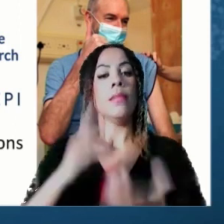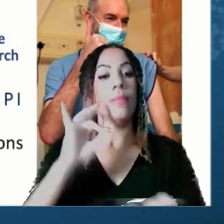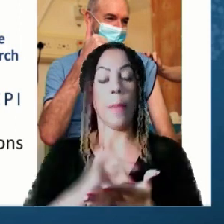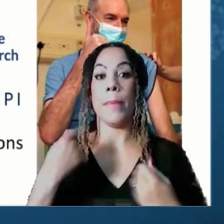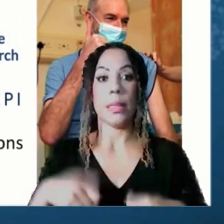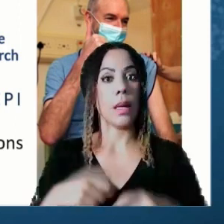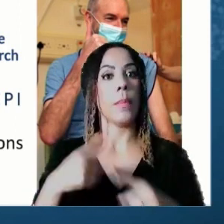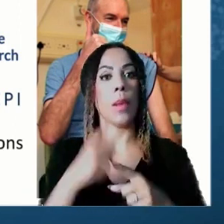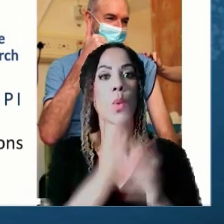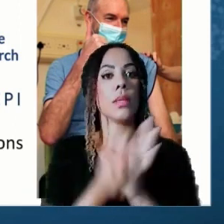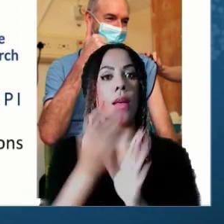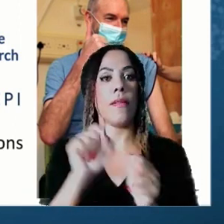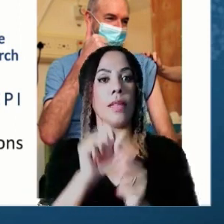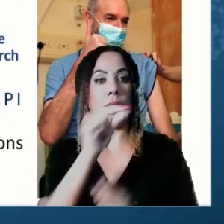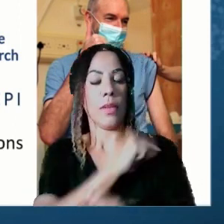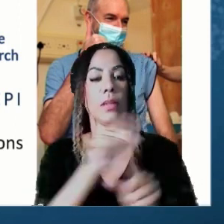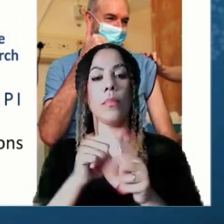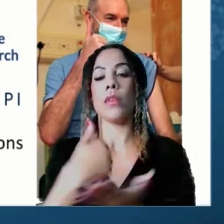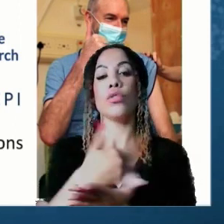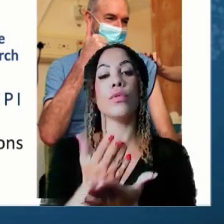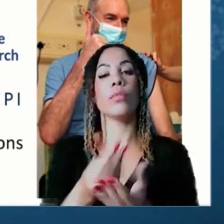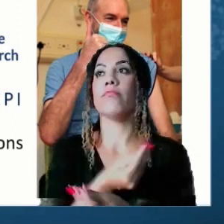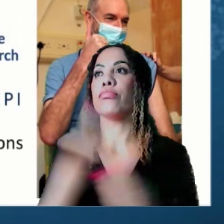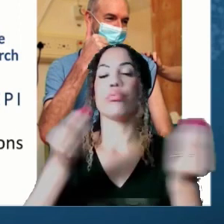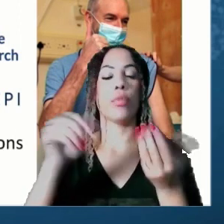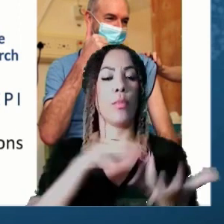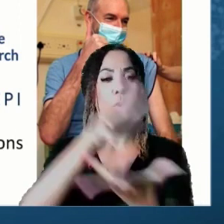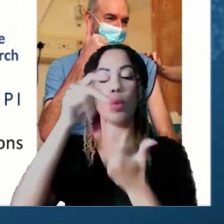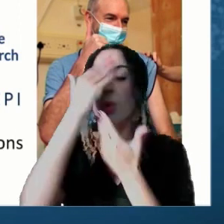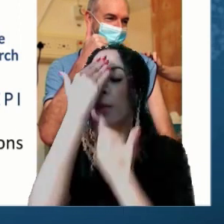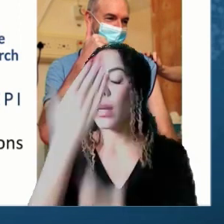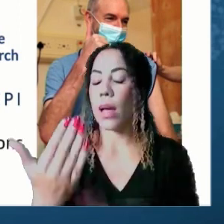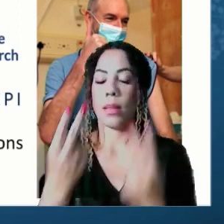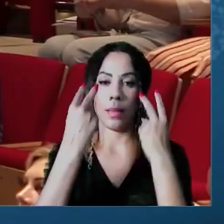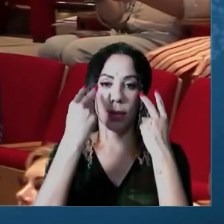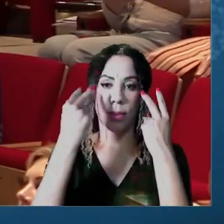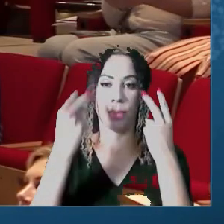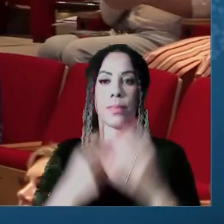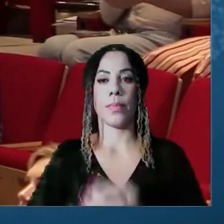para fazer a vacina e compartilhá-la com o mundo inteiro. Muito obrigado pela atenção.